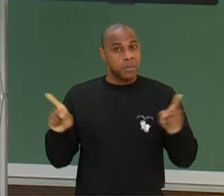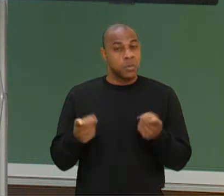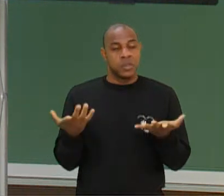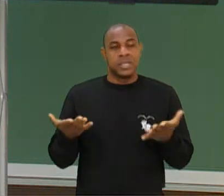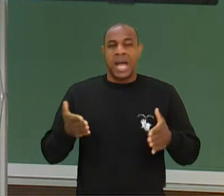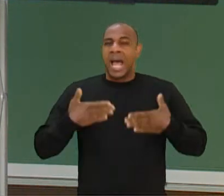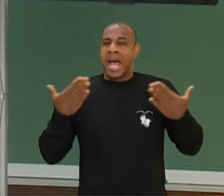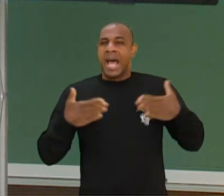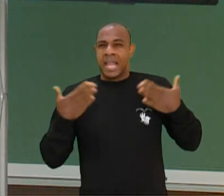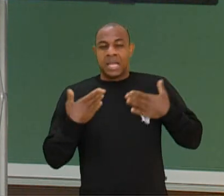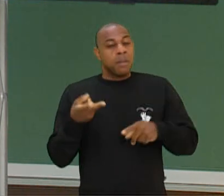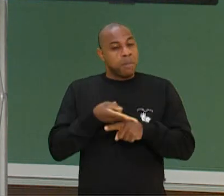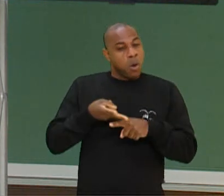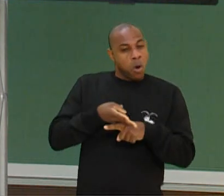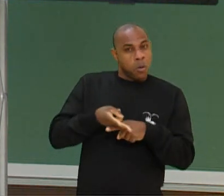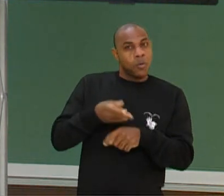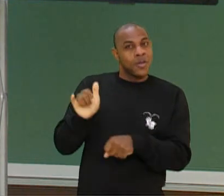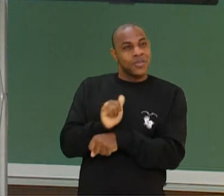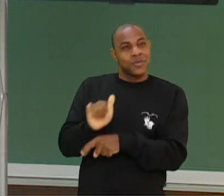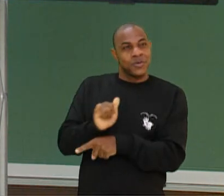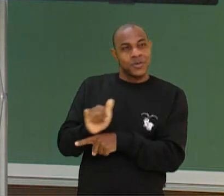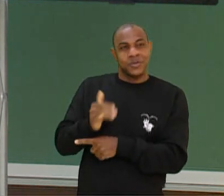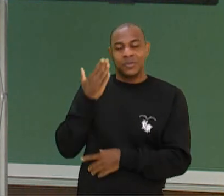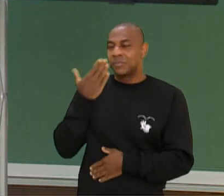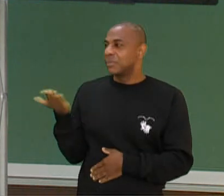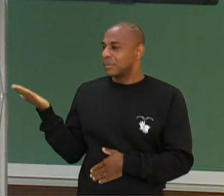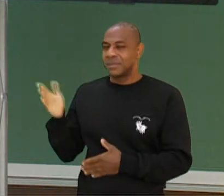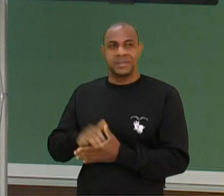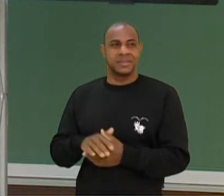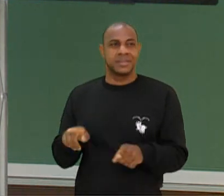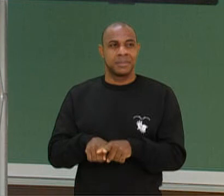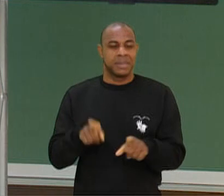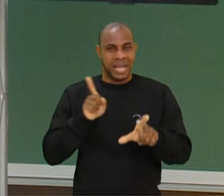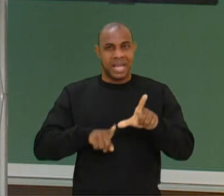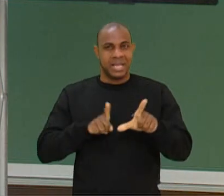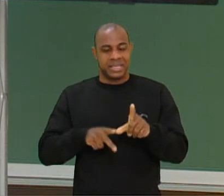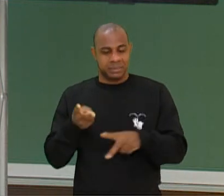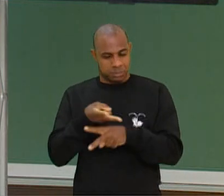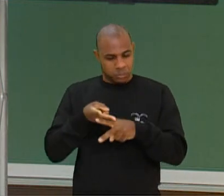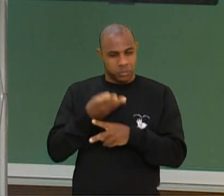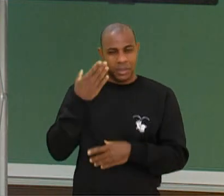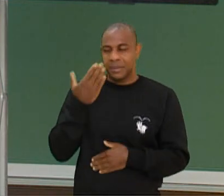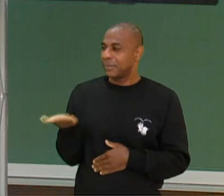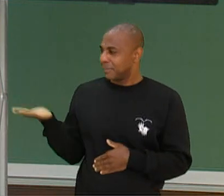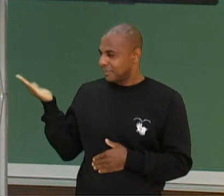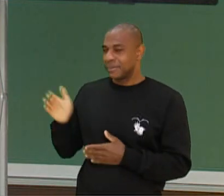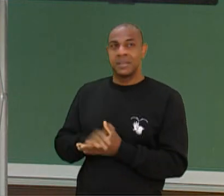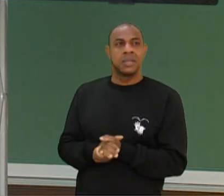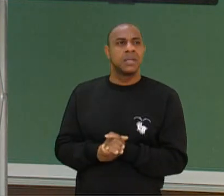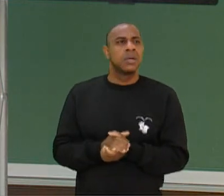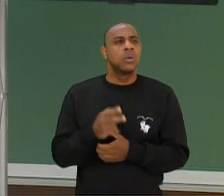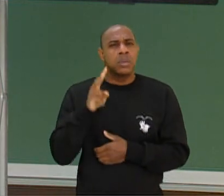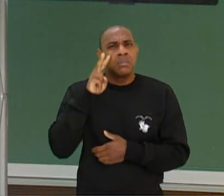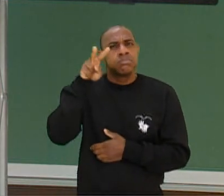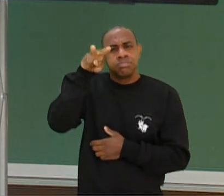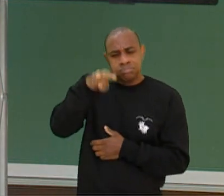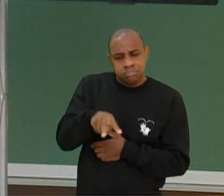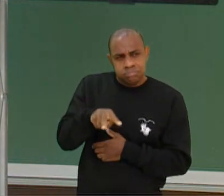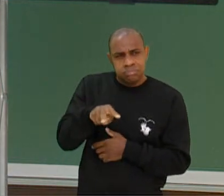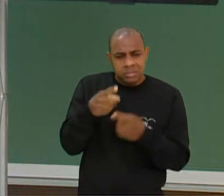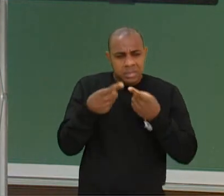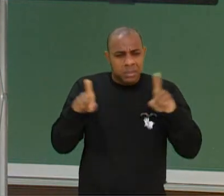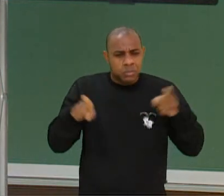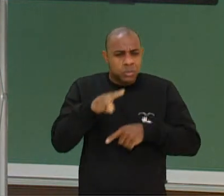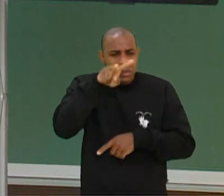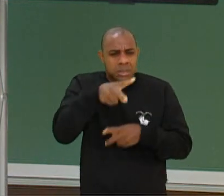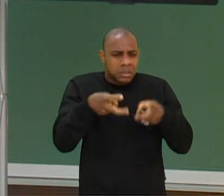animada. Procurem no YouTube, galera, desse zen como que é. Até o clipe é bem bacana, ok? O que a gente vê aqui nessa